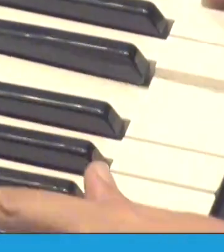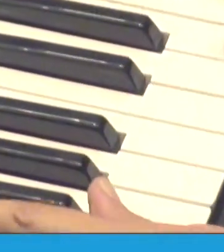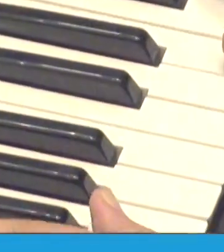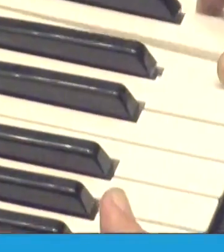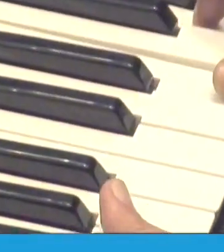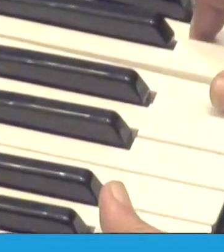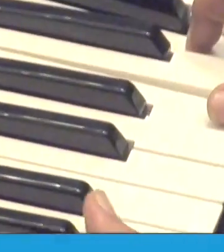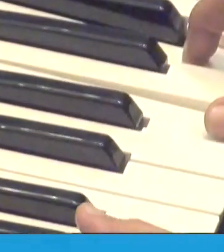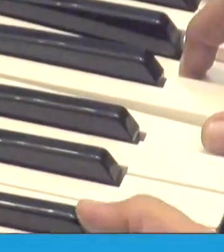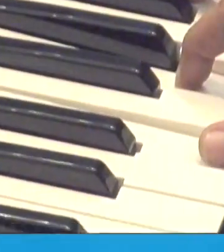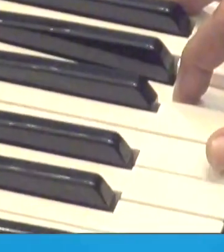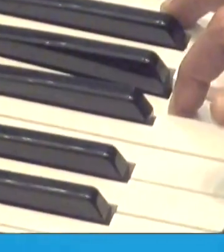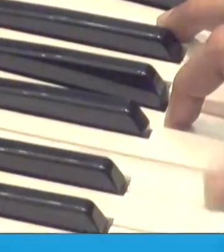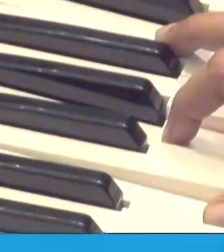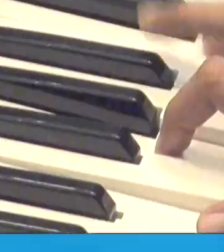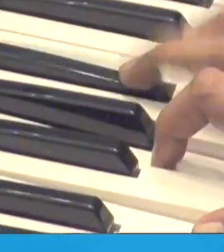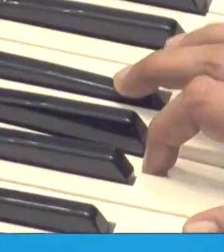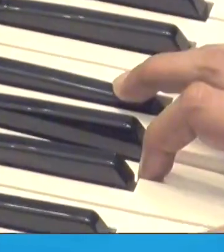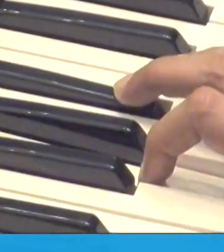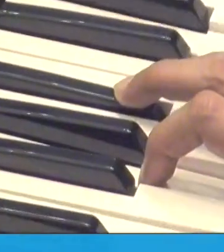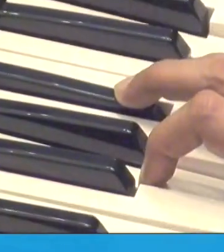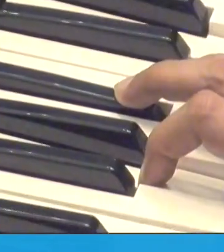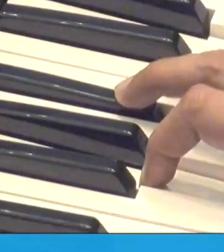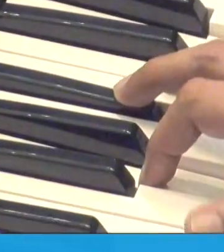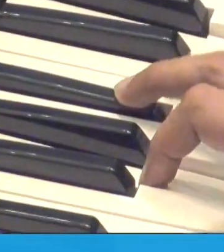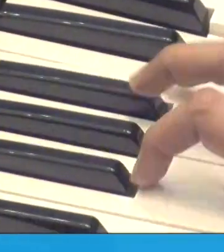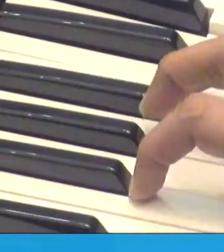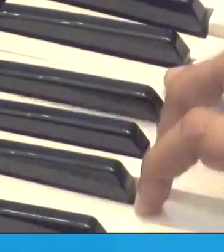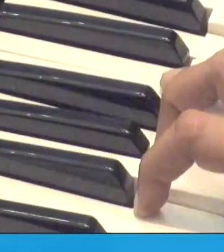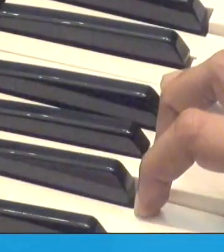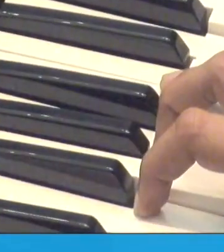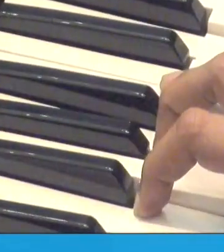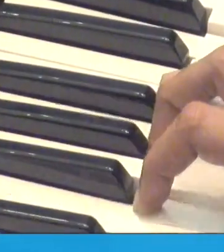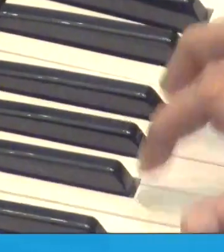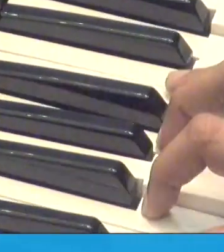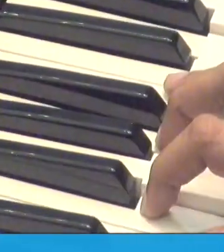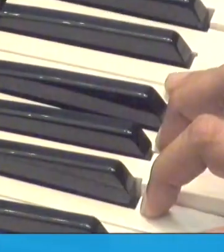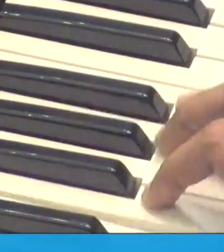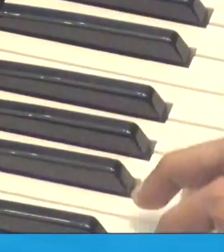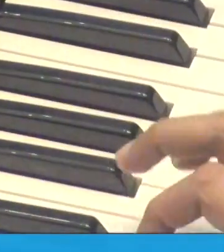Onde houver dúvidas, que eu leve a fé.